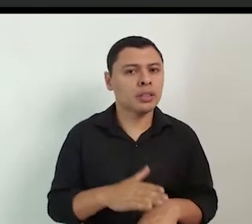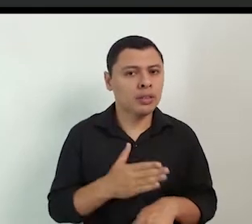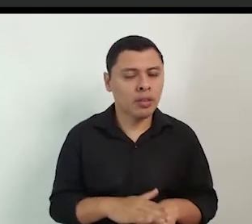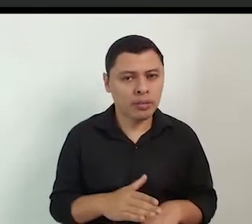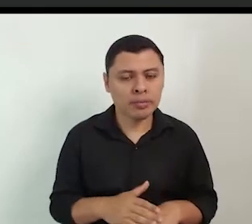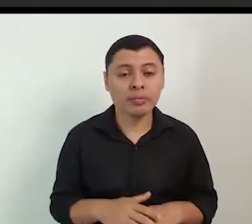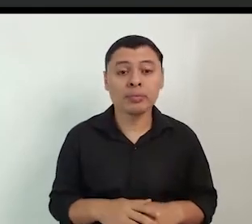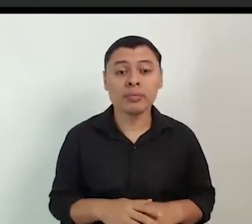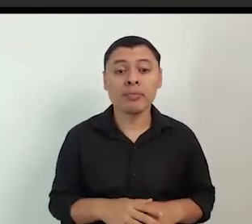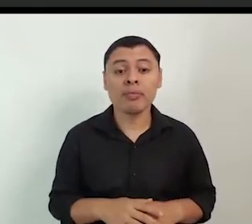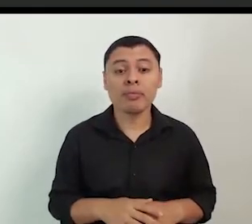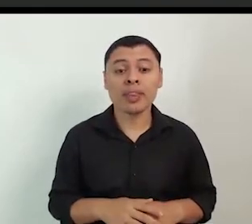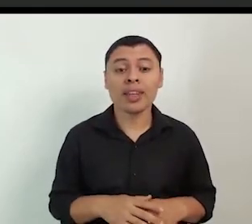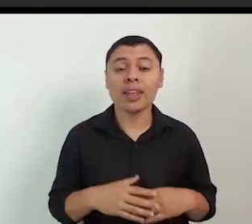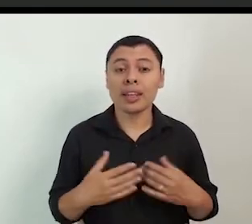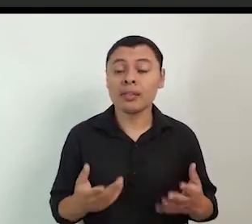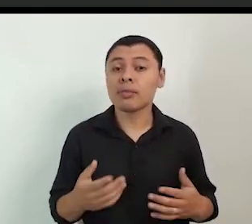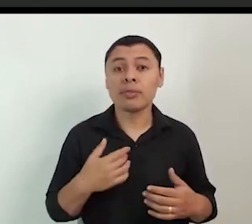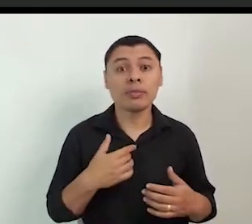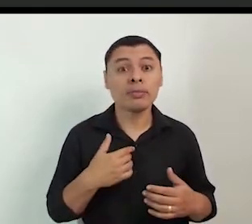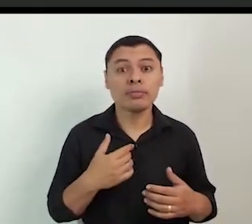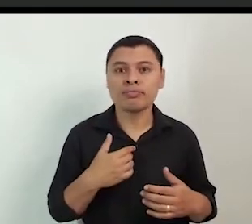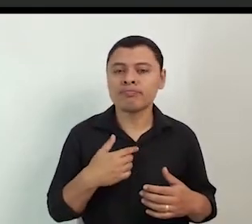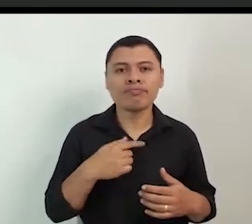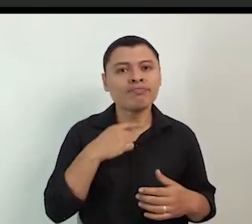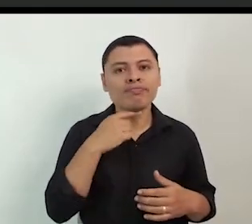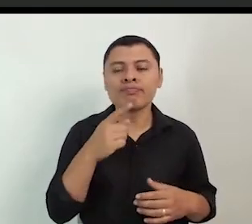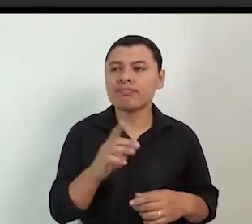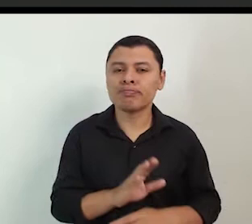eu não consegui ter êxito na minha missão,